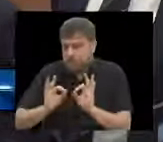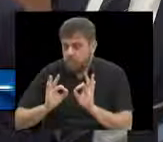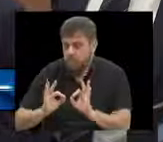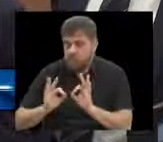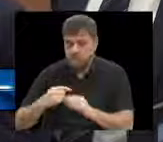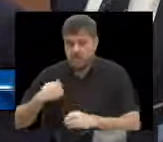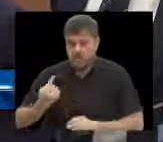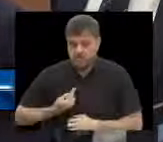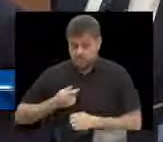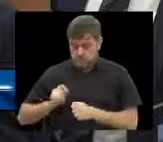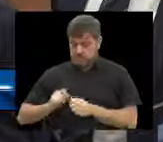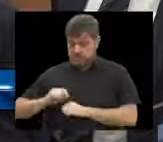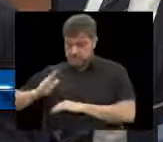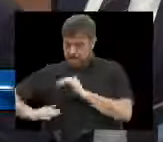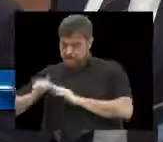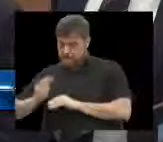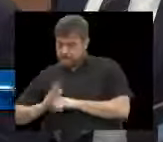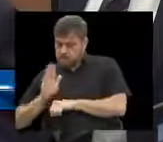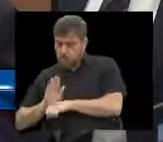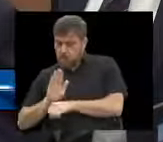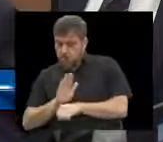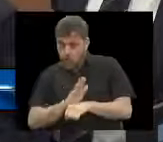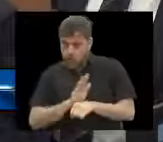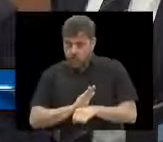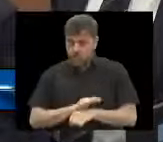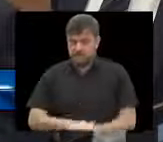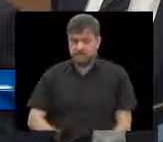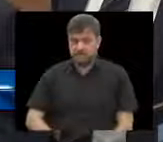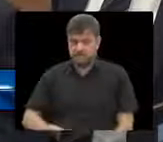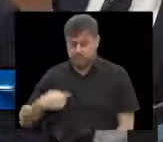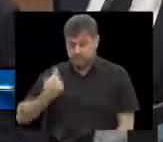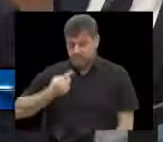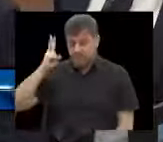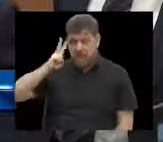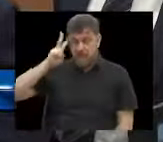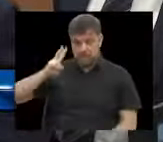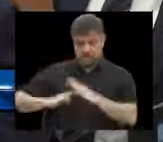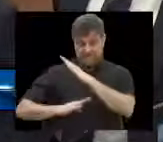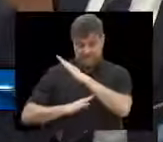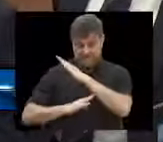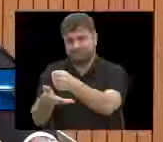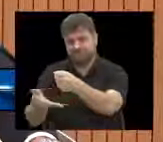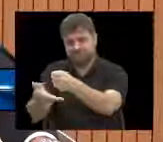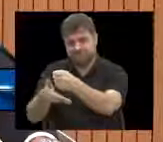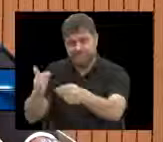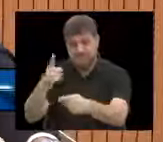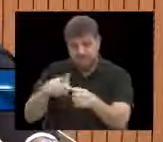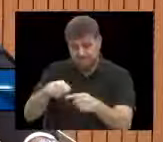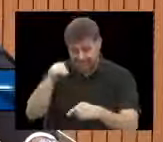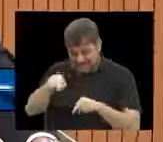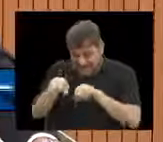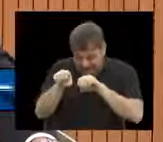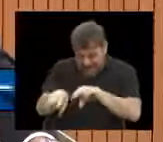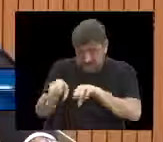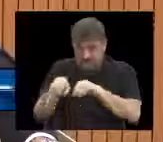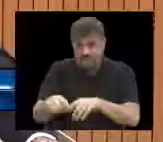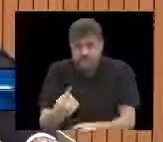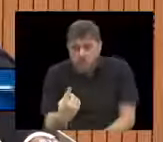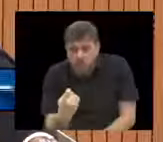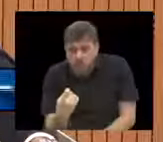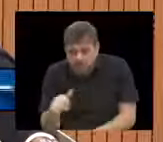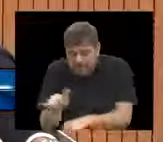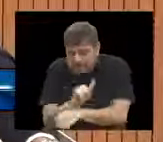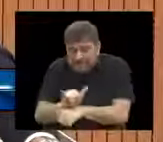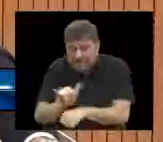ser professor em tempo integral e diz que ainda sonha com o país mais atento à educação a educação é o único instrumento